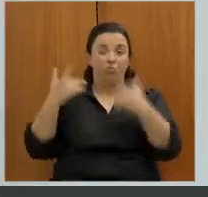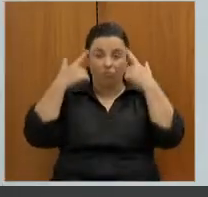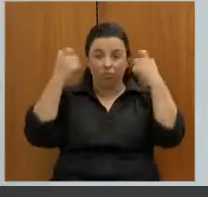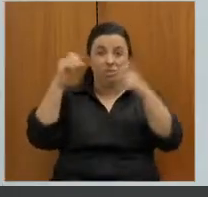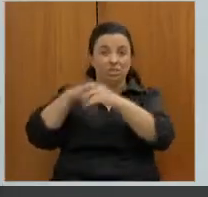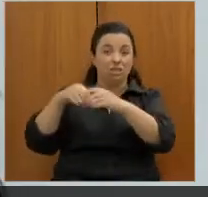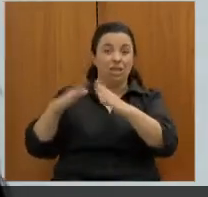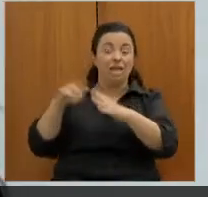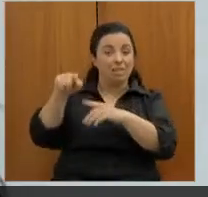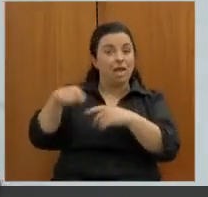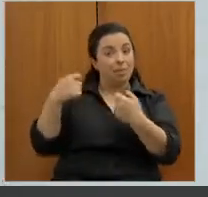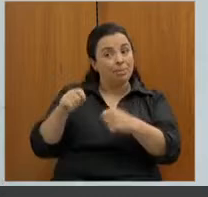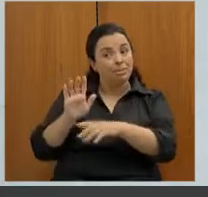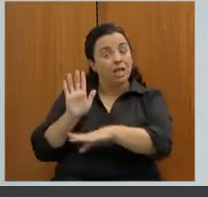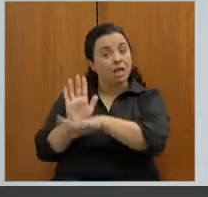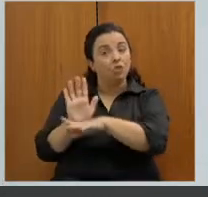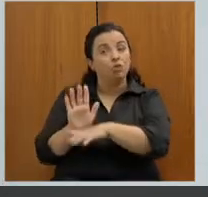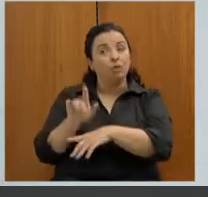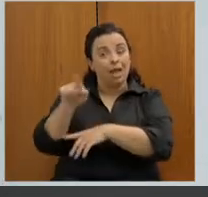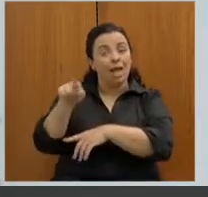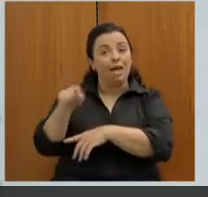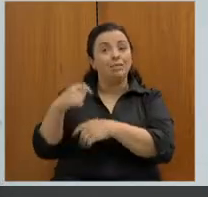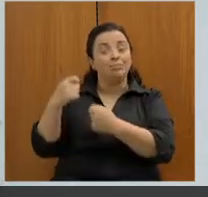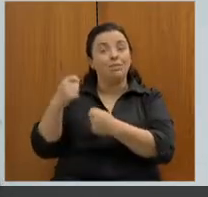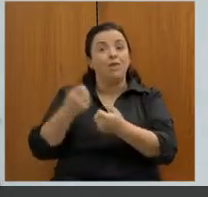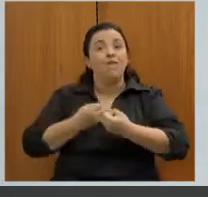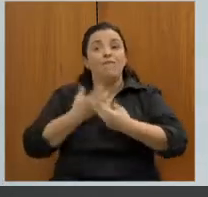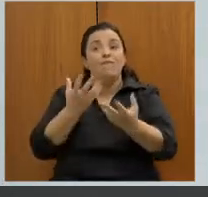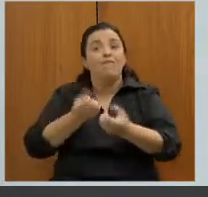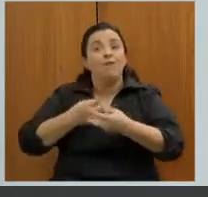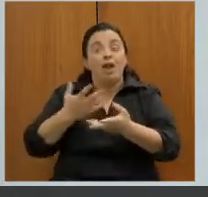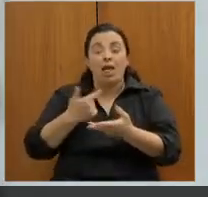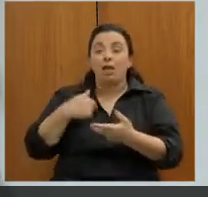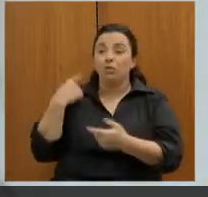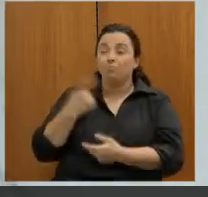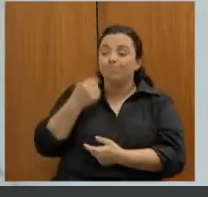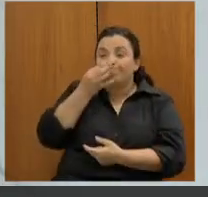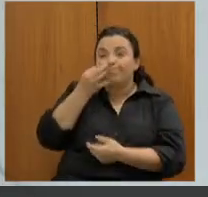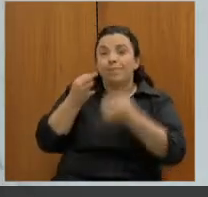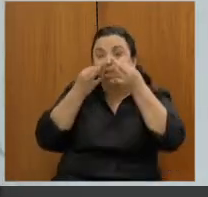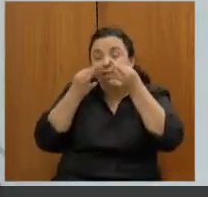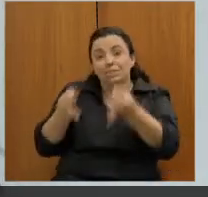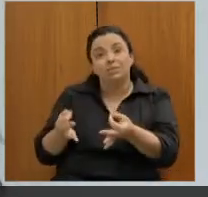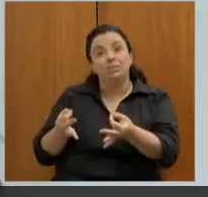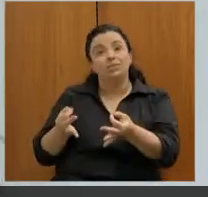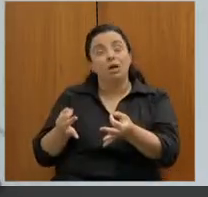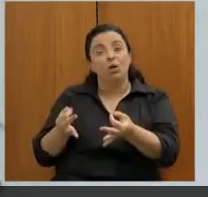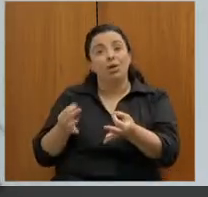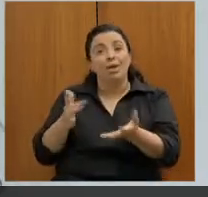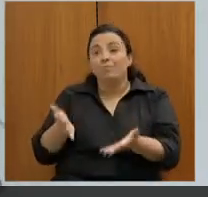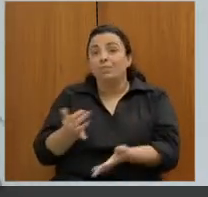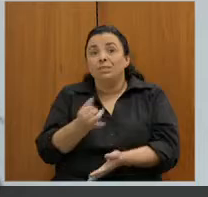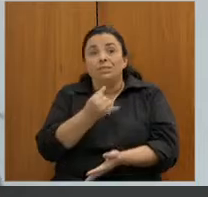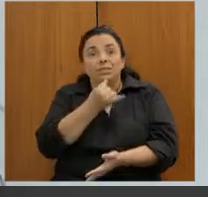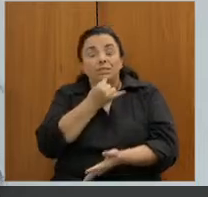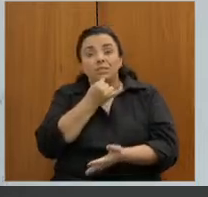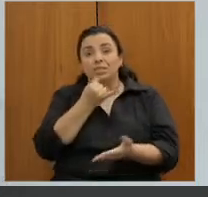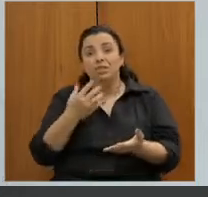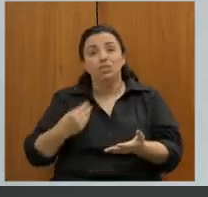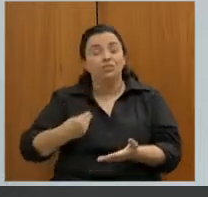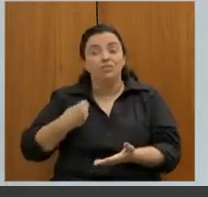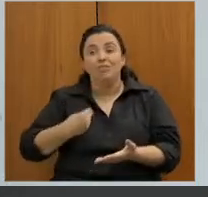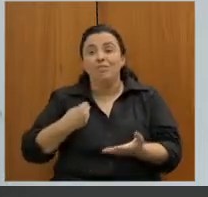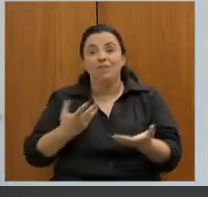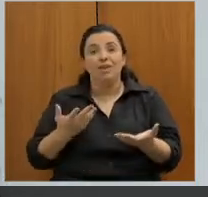vidas elas precisam de entender como é e como que é tão triste viver né e aprender a